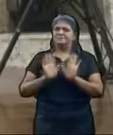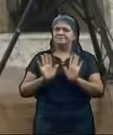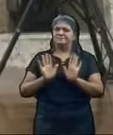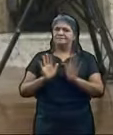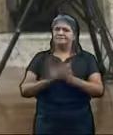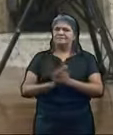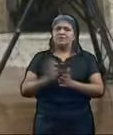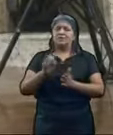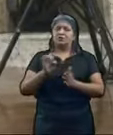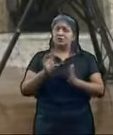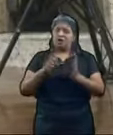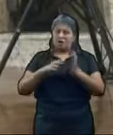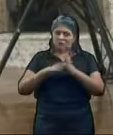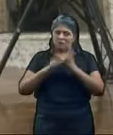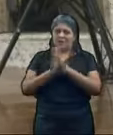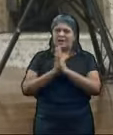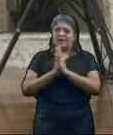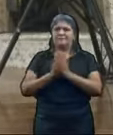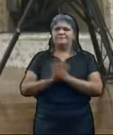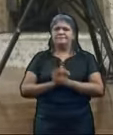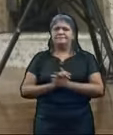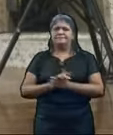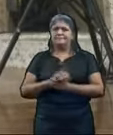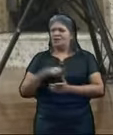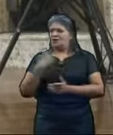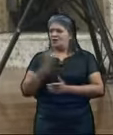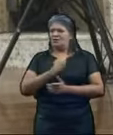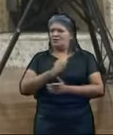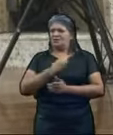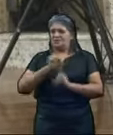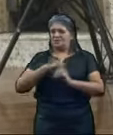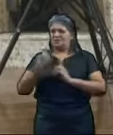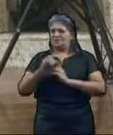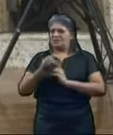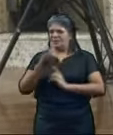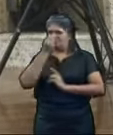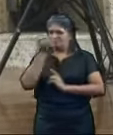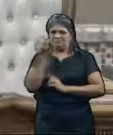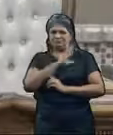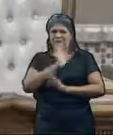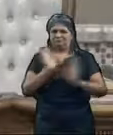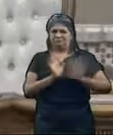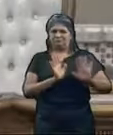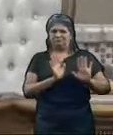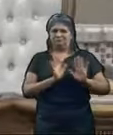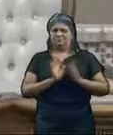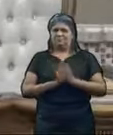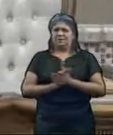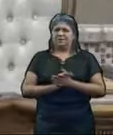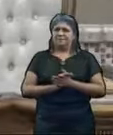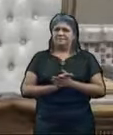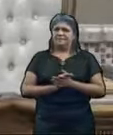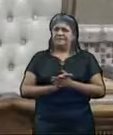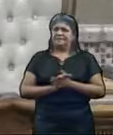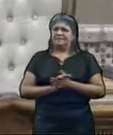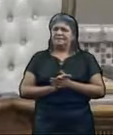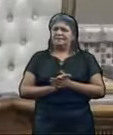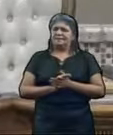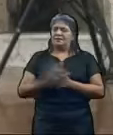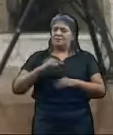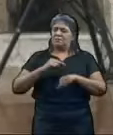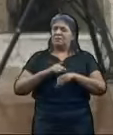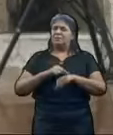e quem são perseguidos somos nós rejeitado pela sociedade mas sagrado e às vezes eu não tem nem direito de